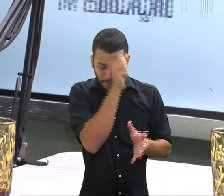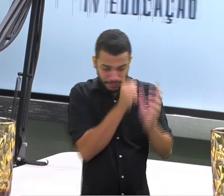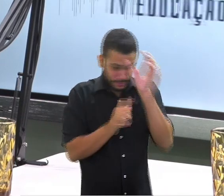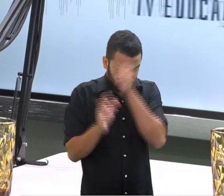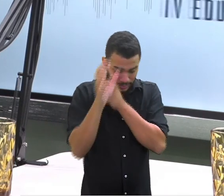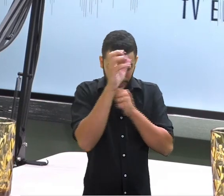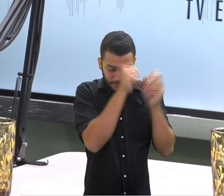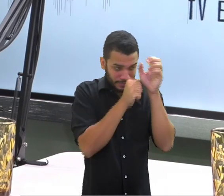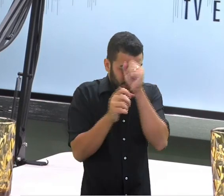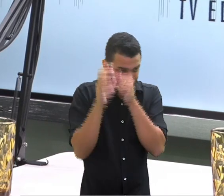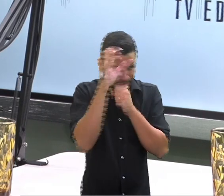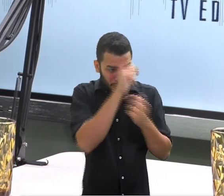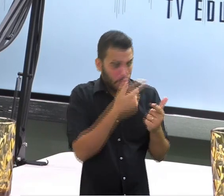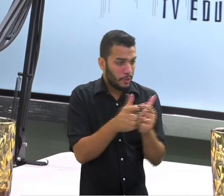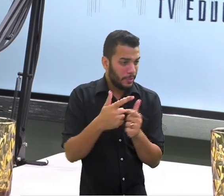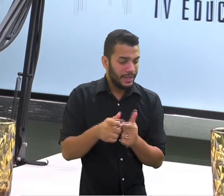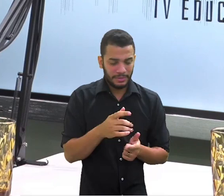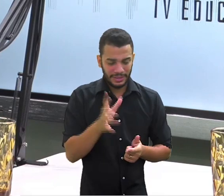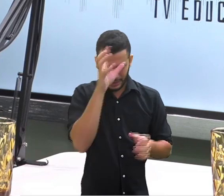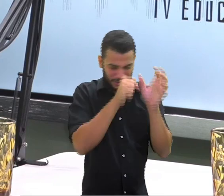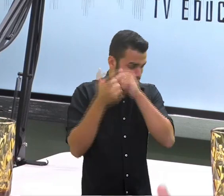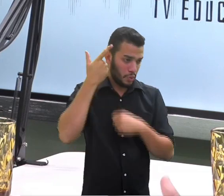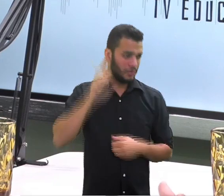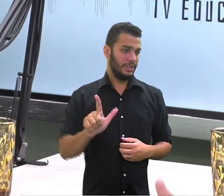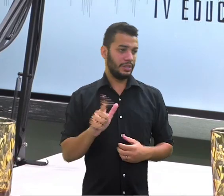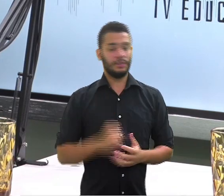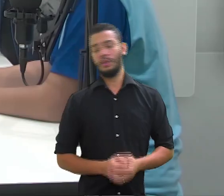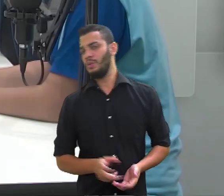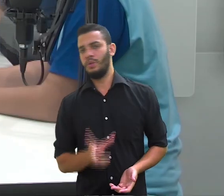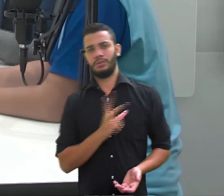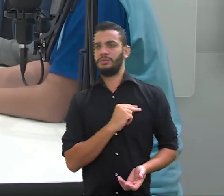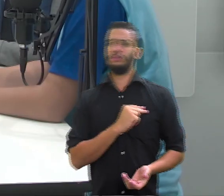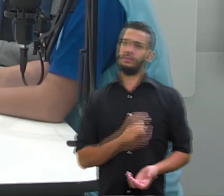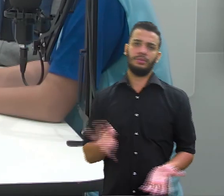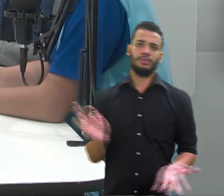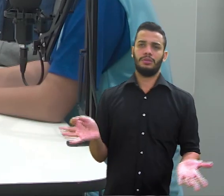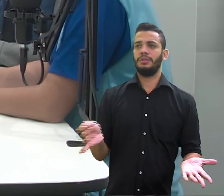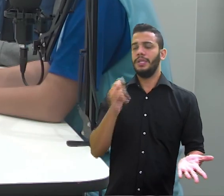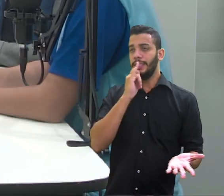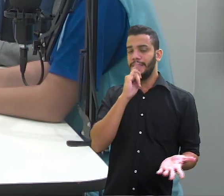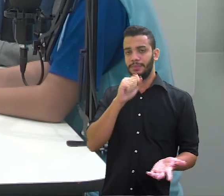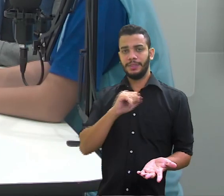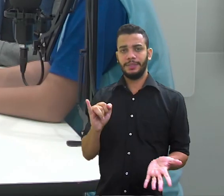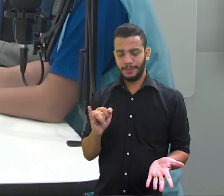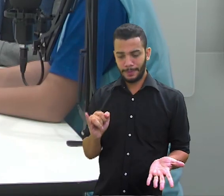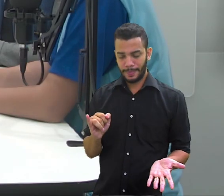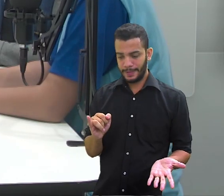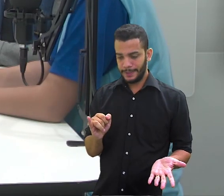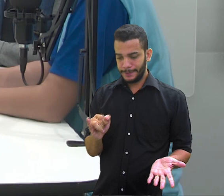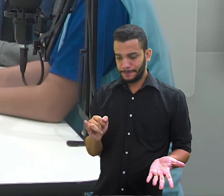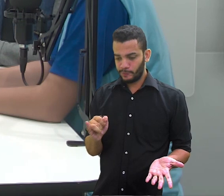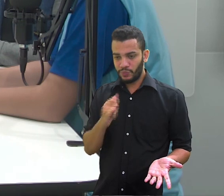lá atrás ou na frente, como você vai prestar atenção no professor? Como você prepara uma apresentação de trabalho e sabe que tem